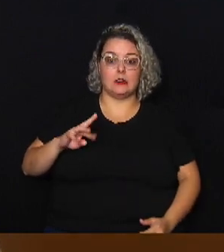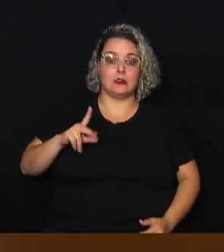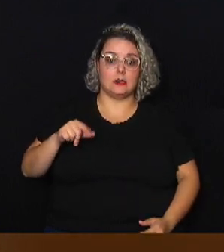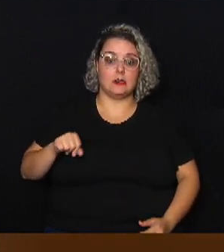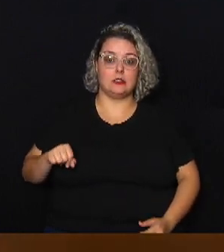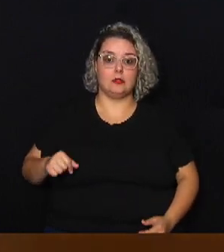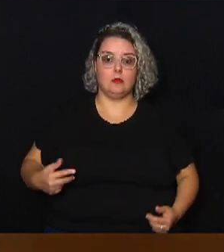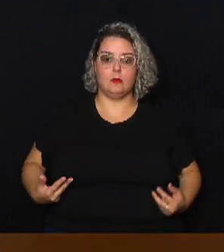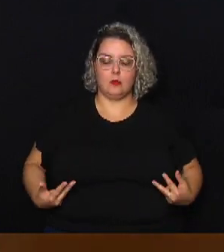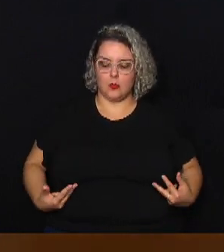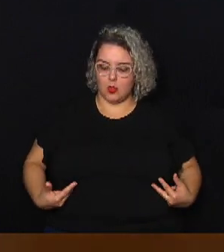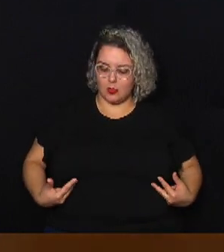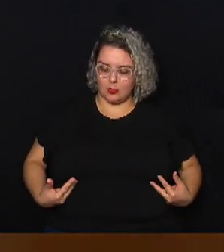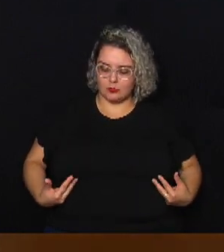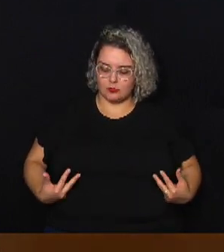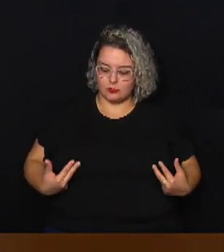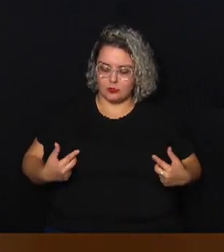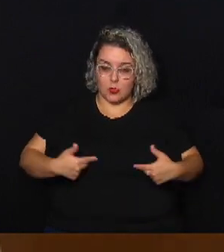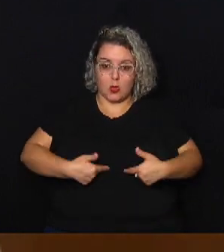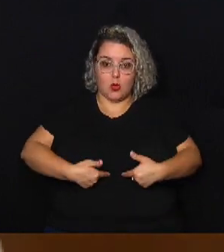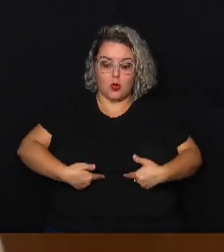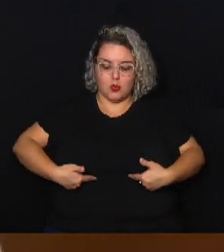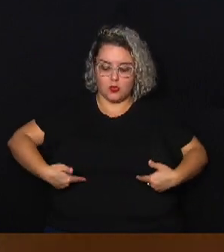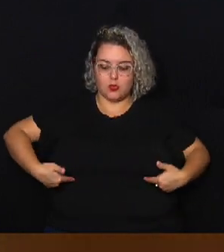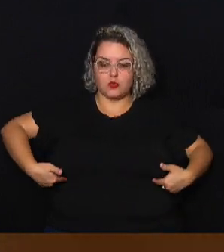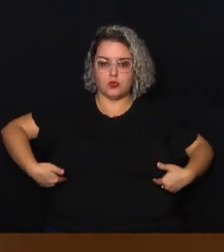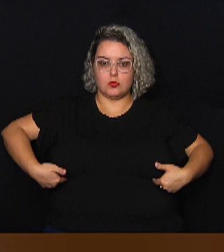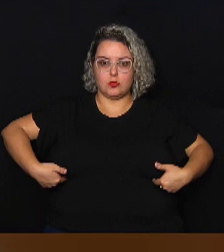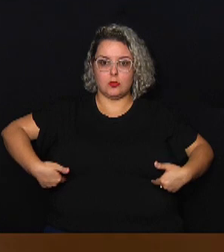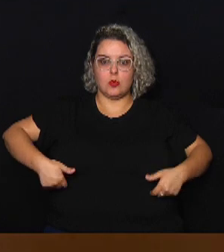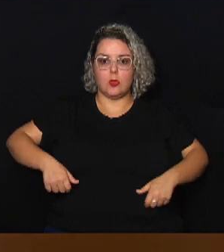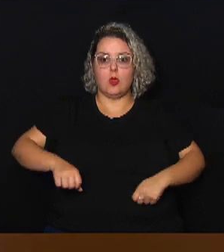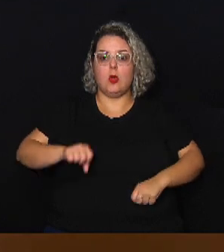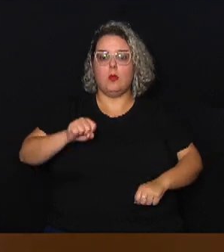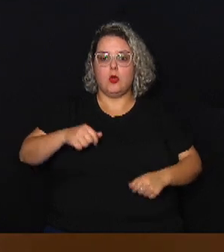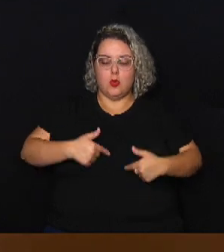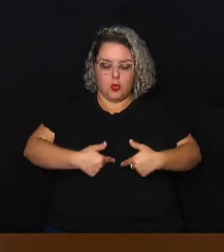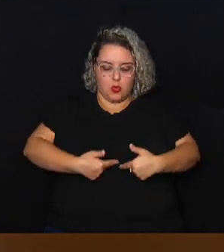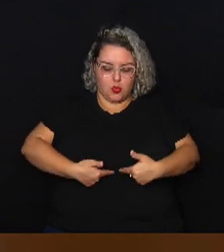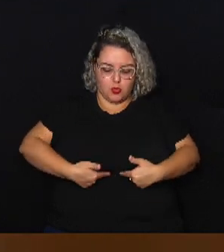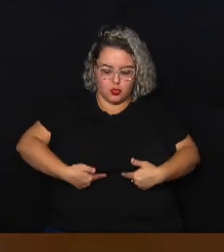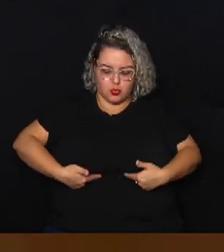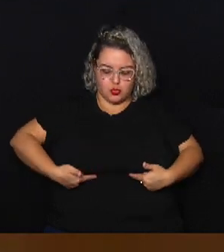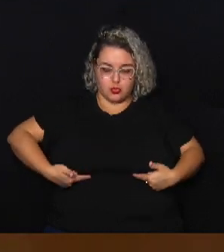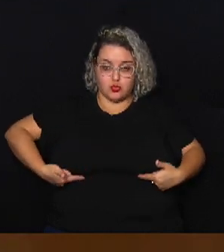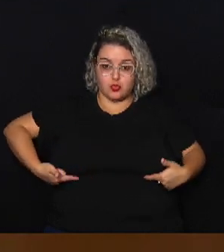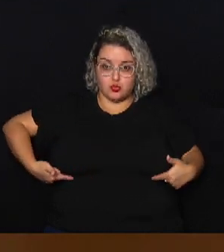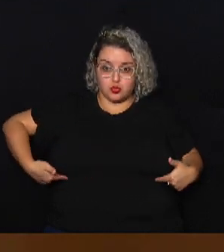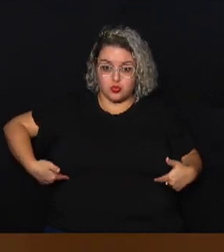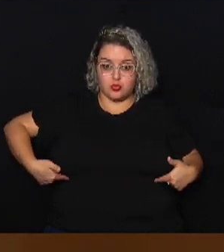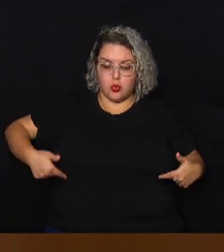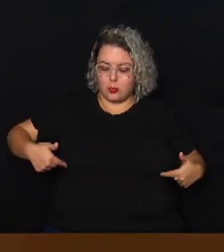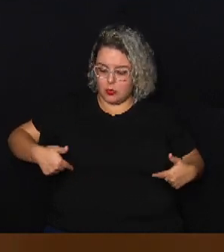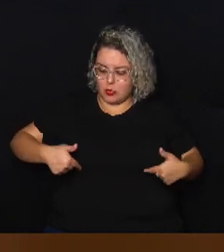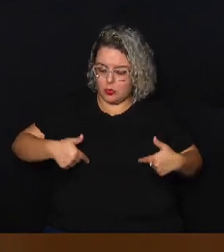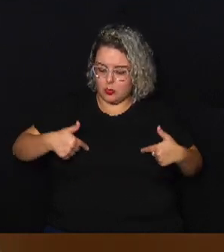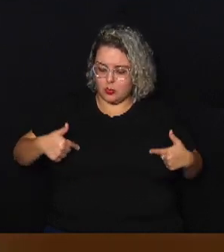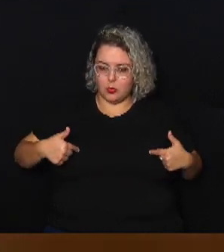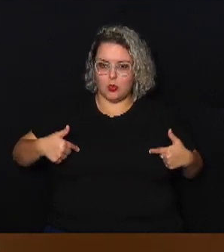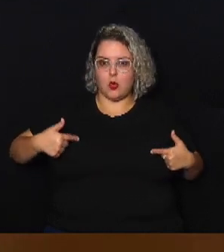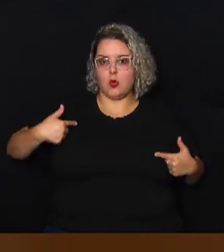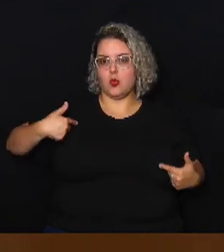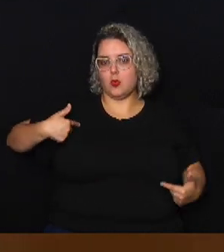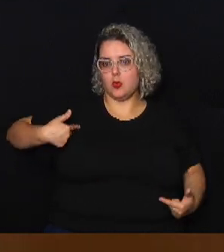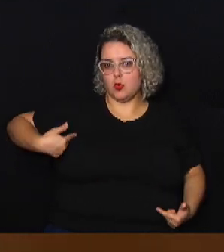na mama. Numa prótese de mama, ela pode ser no sulco da mama, pode ser ao redor da areola ou na axila.